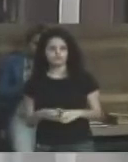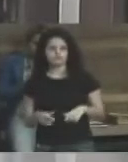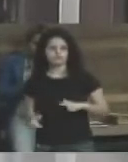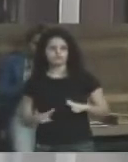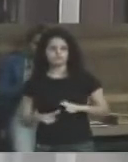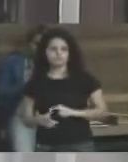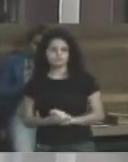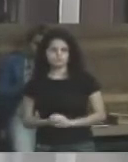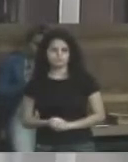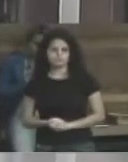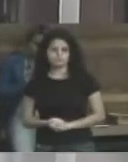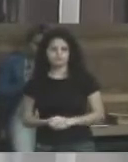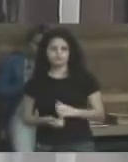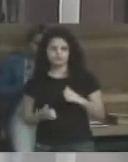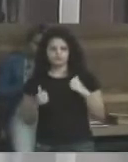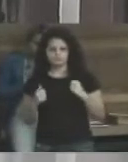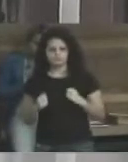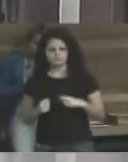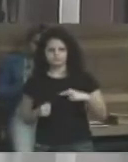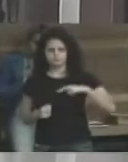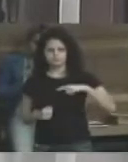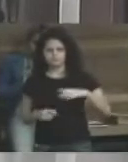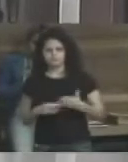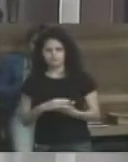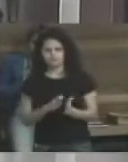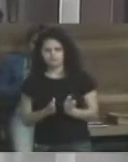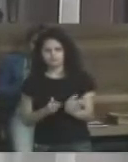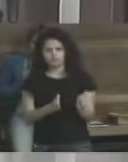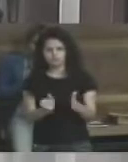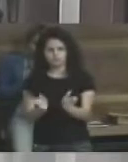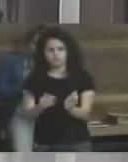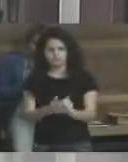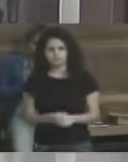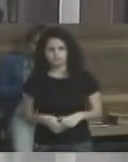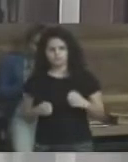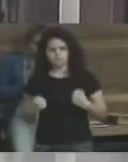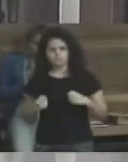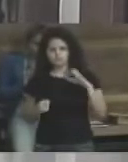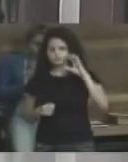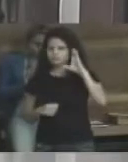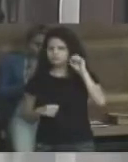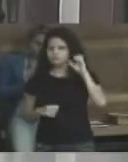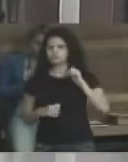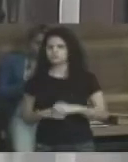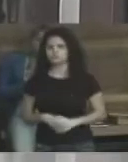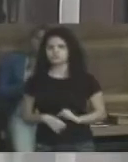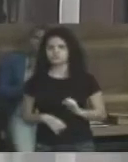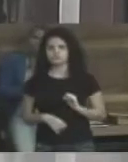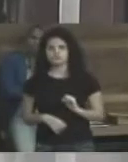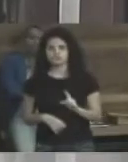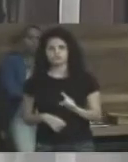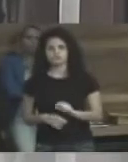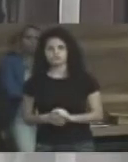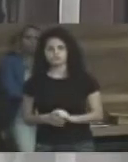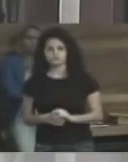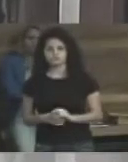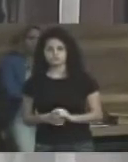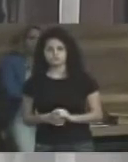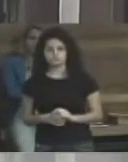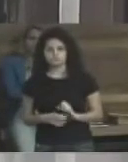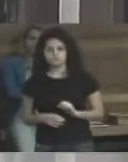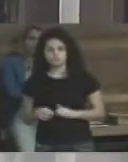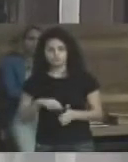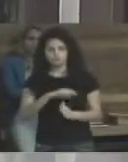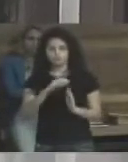o caminho para sugerir ao governo federal, mas precisamos ser ouvidos. Isso só será possível com uma ampla mobilização de